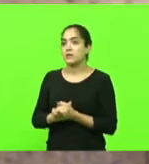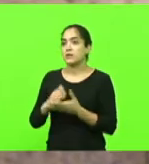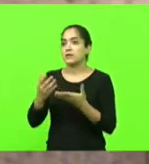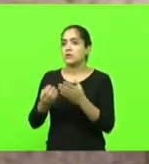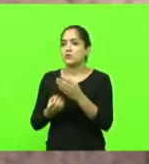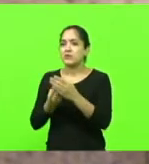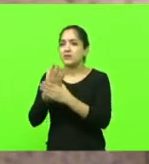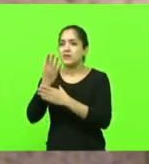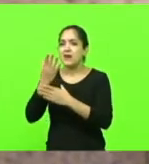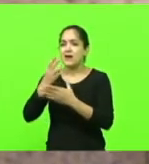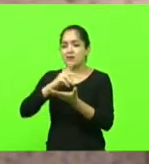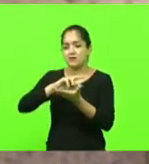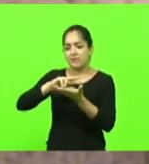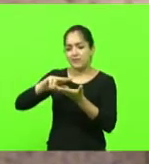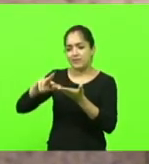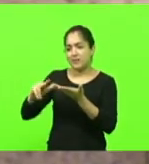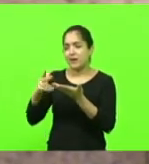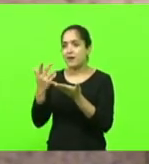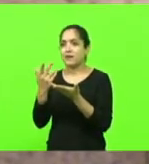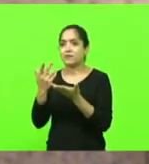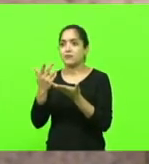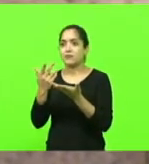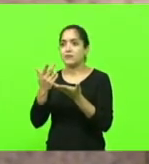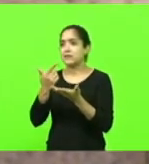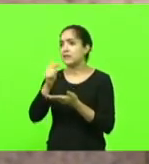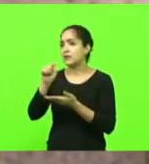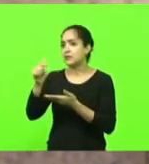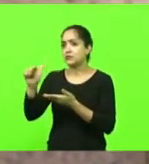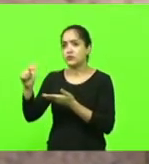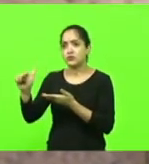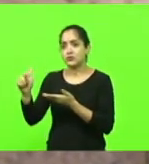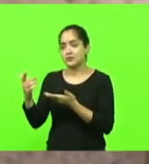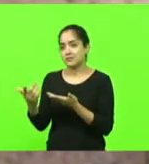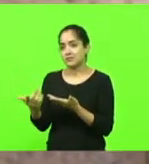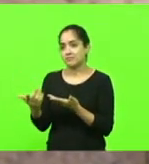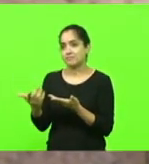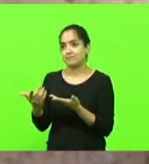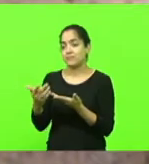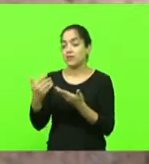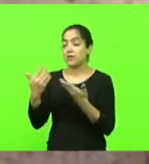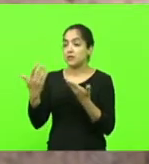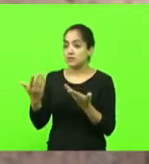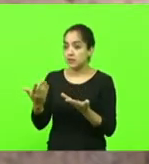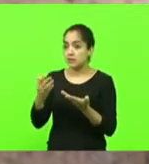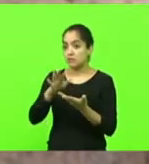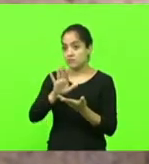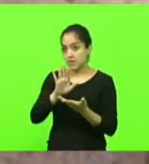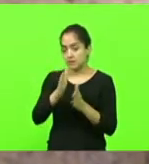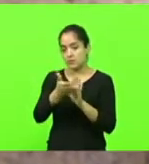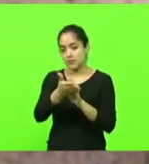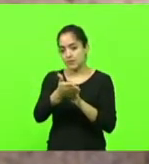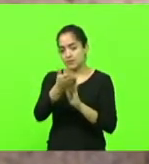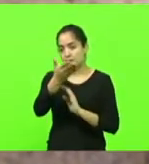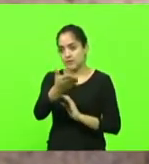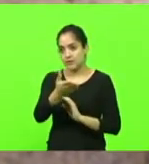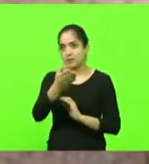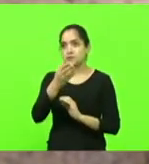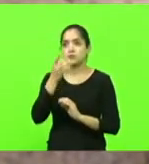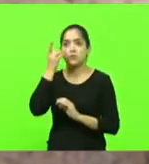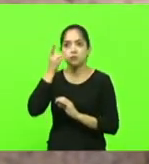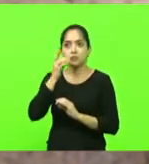aqui disposições que nem estavam presentes no projeto. Então, eu parabenizo o deputado Berlanda pela